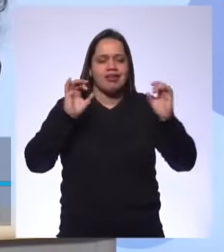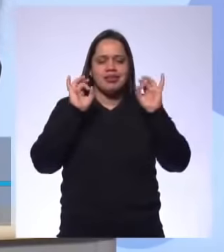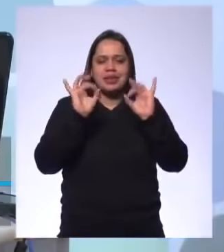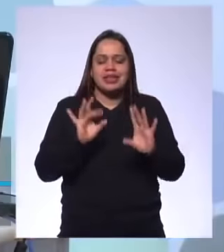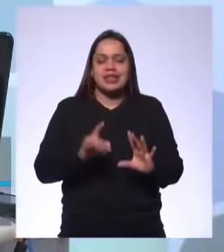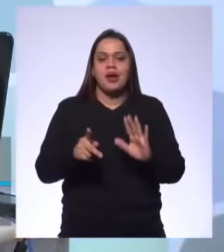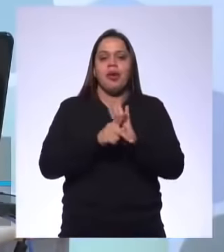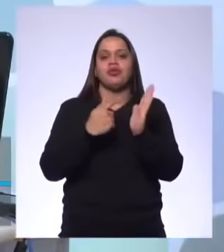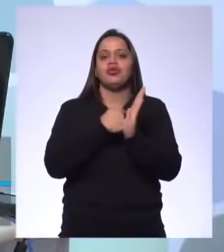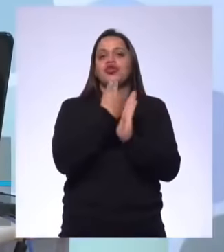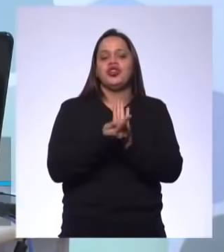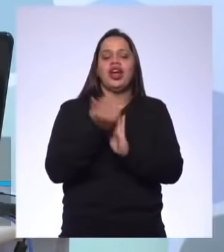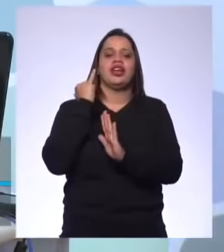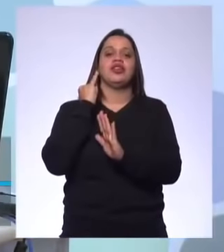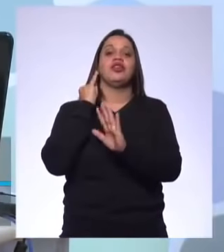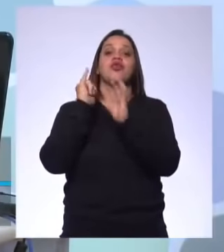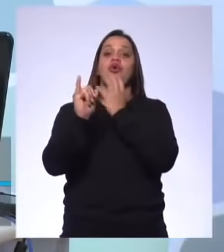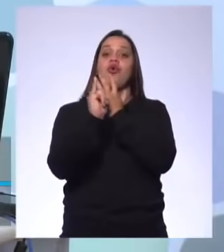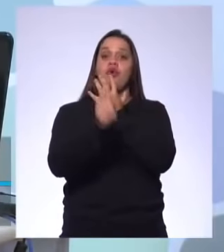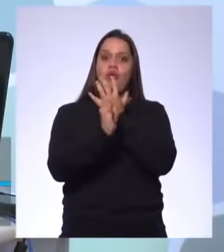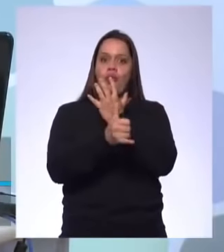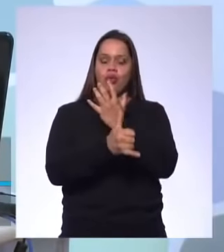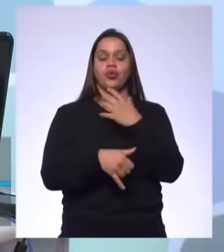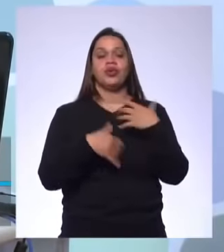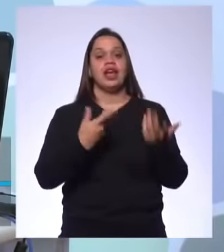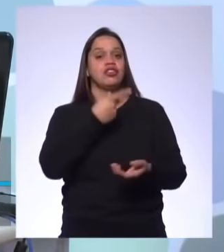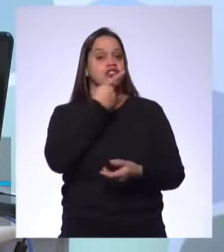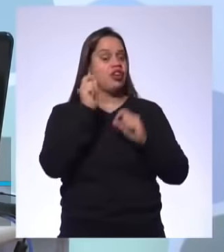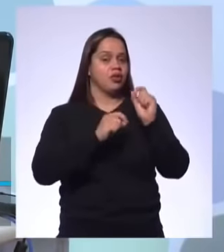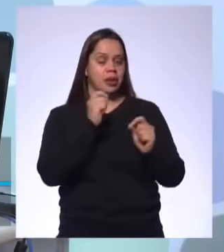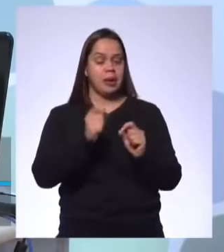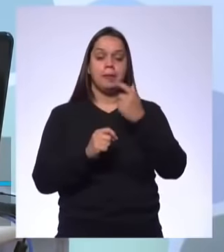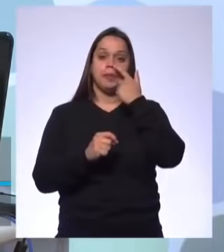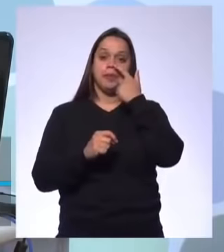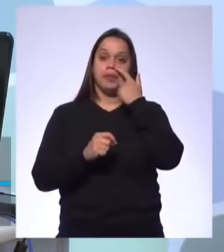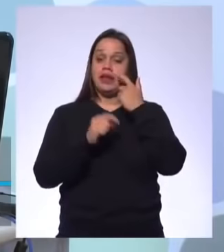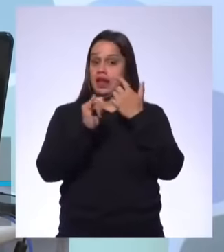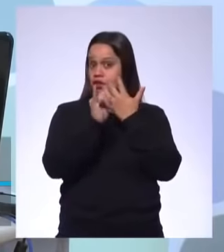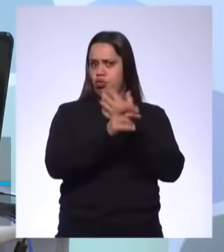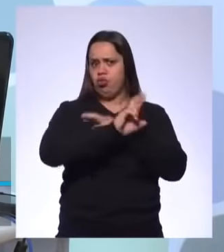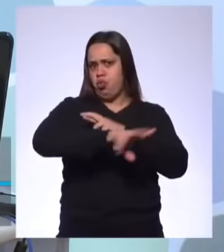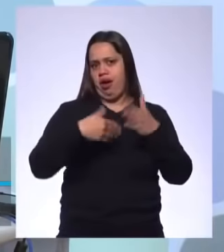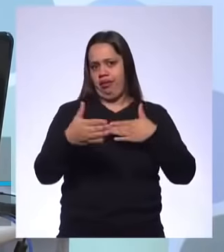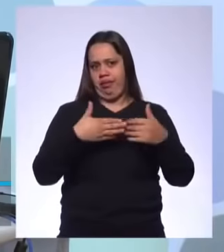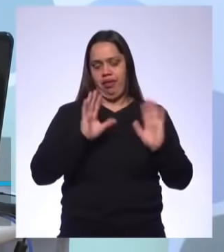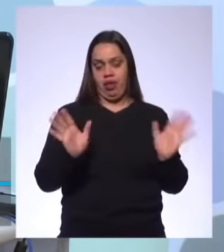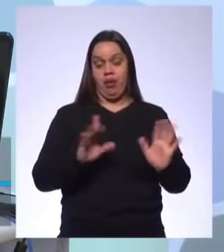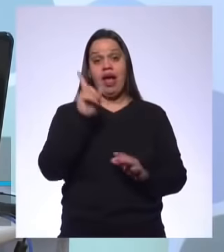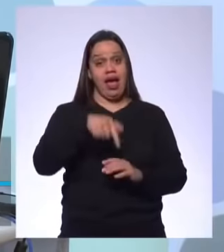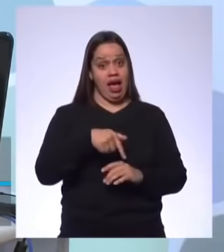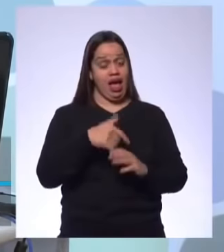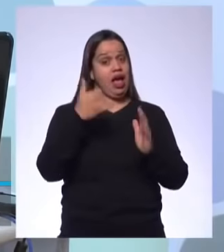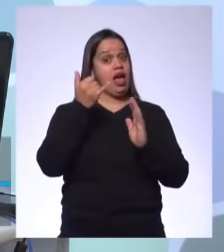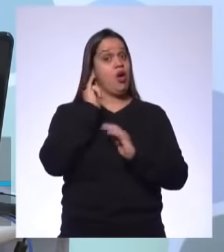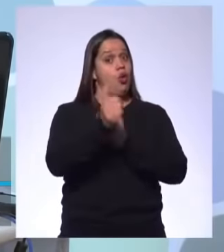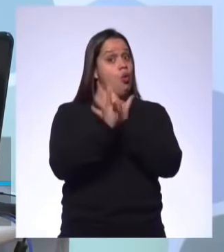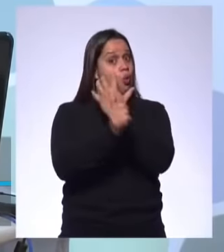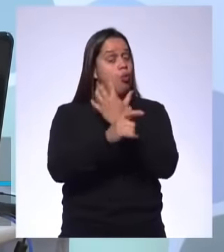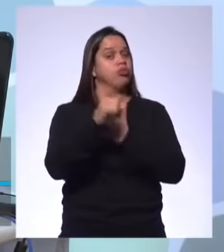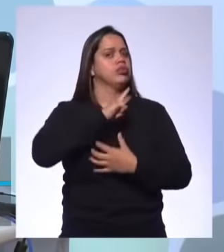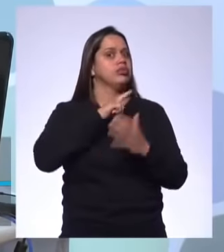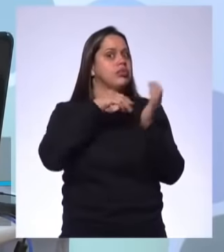E esse aqui a gente fala, não é um conto qualquer, né? A gente fala das ramificações dos contos. Então, é um conto que tem um mistério, um conto de